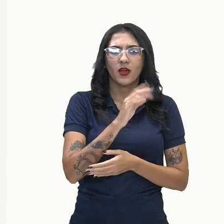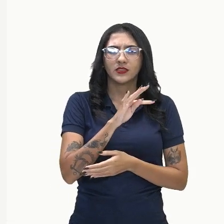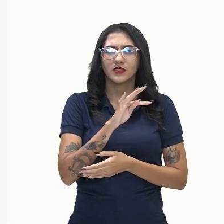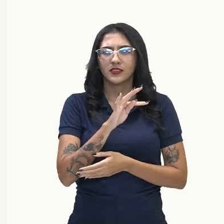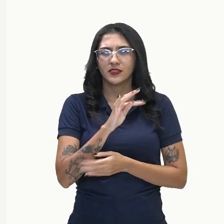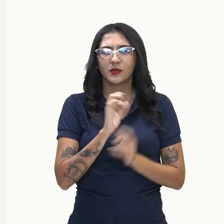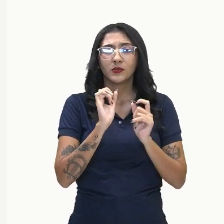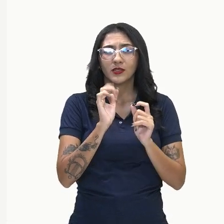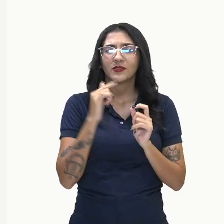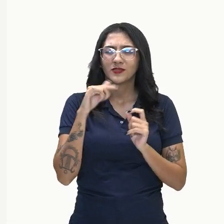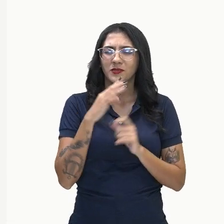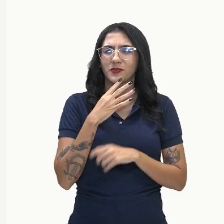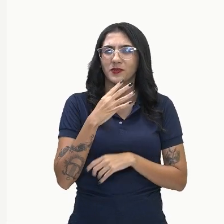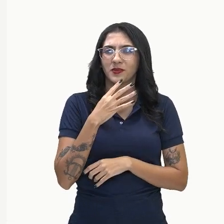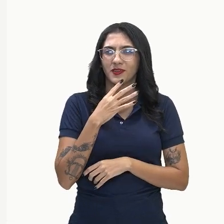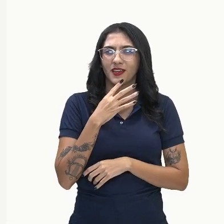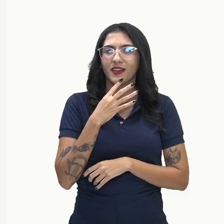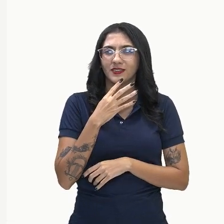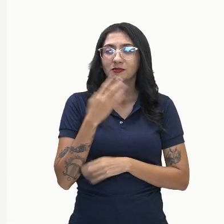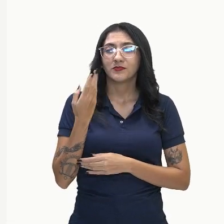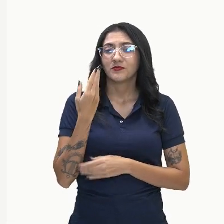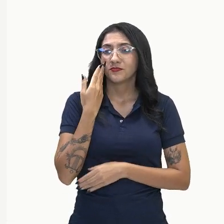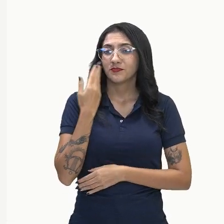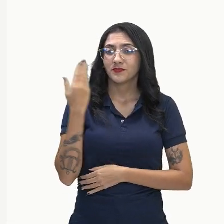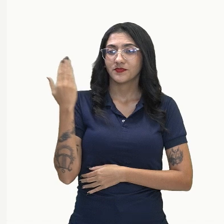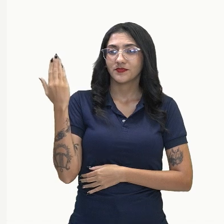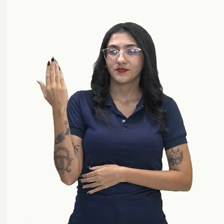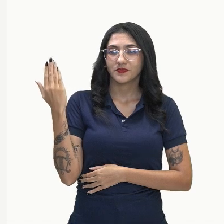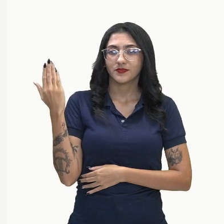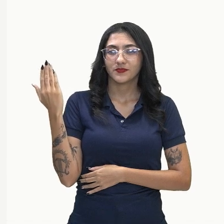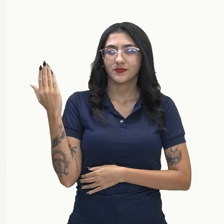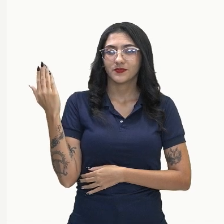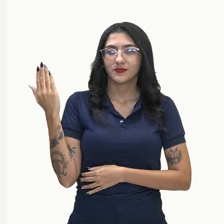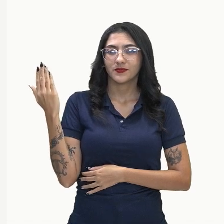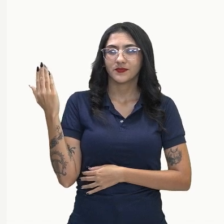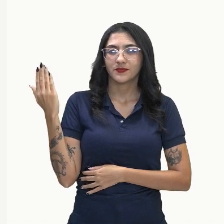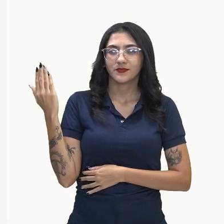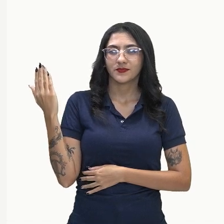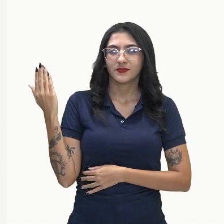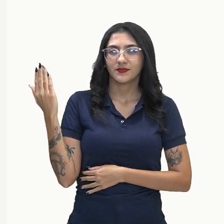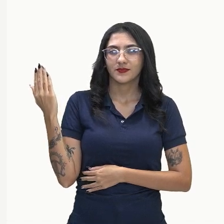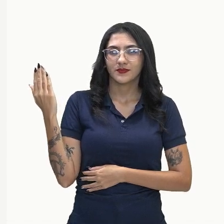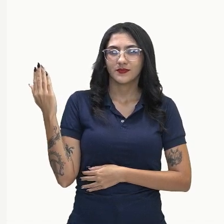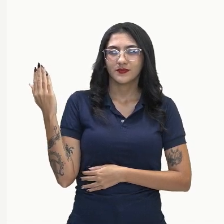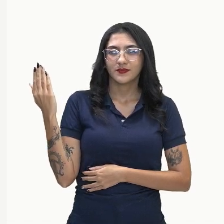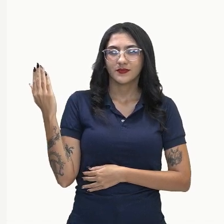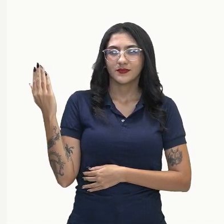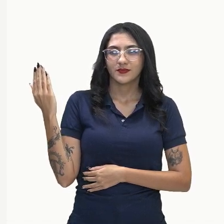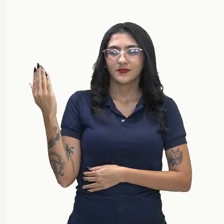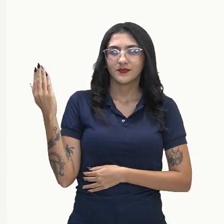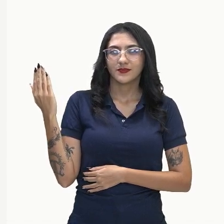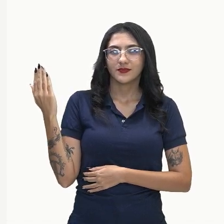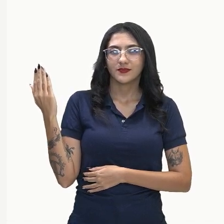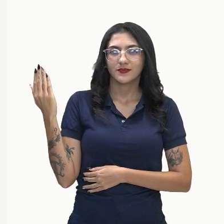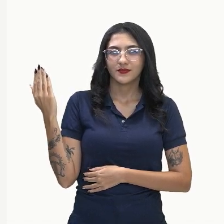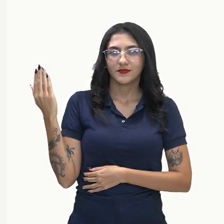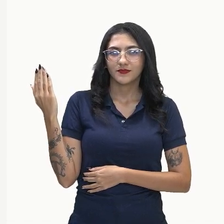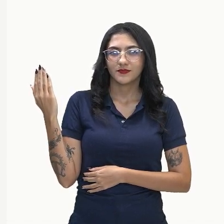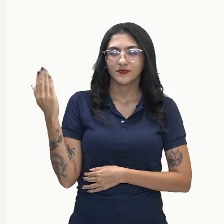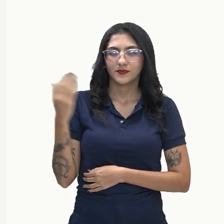ou qual. E a pergunta é, what do computer science graduates